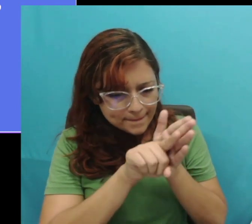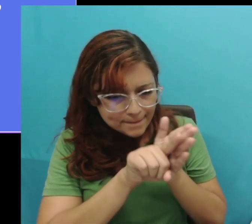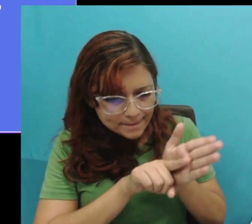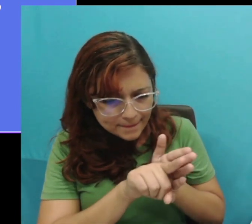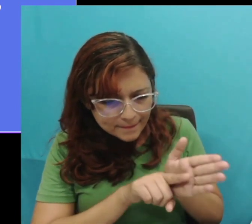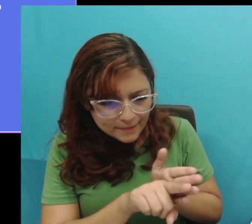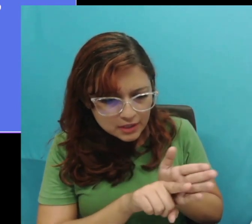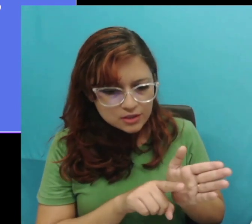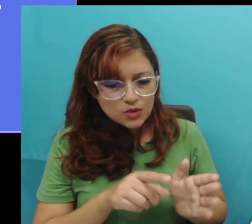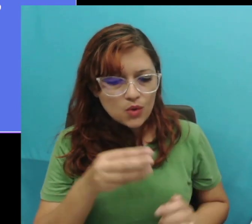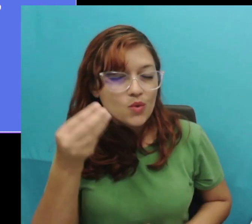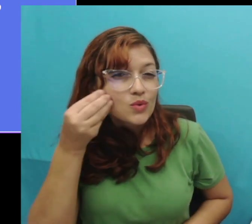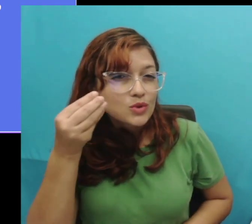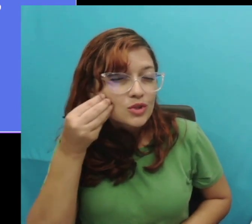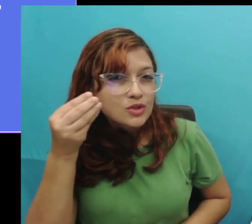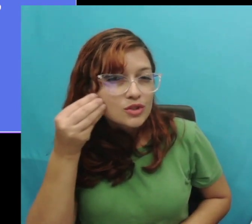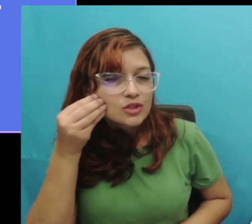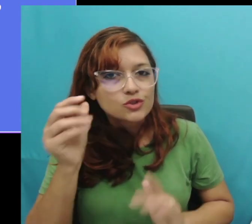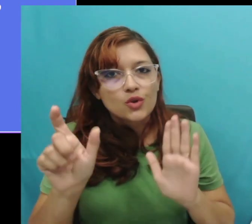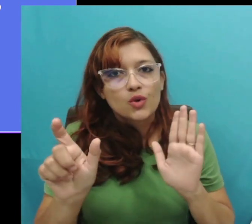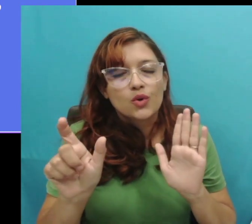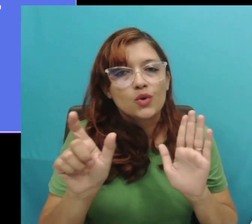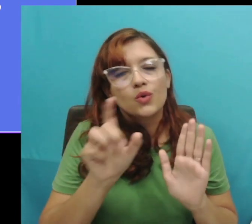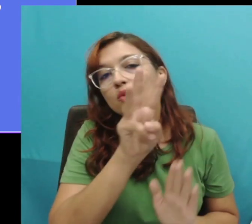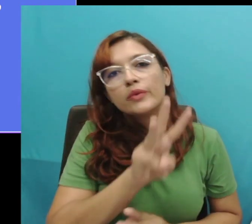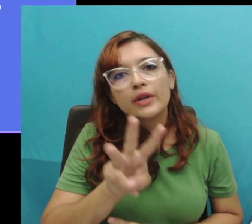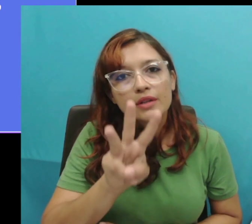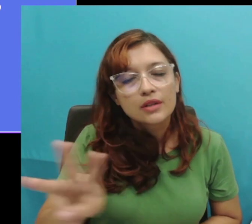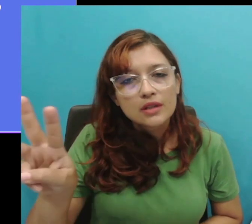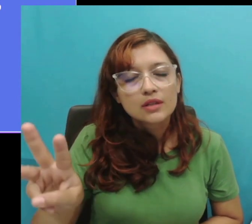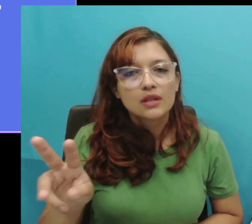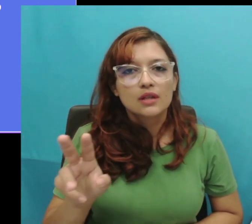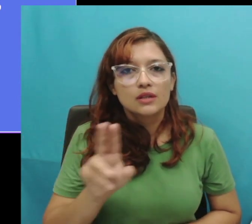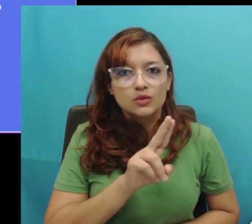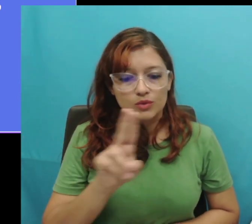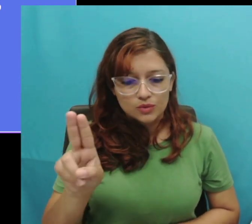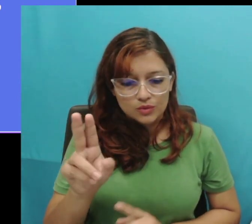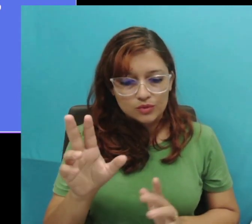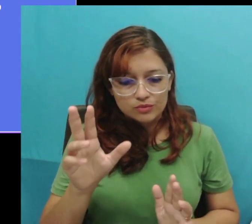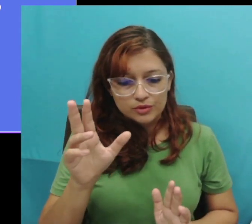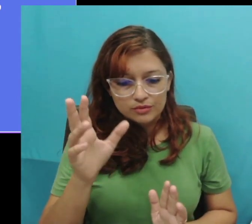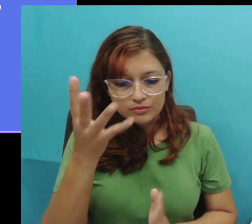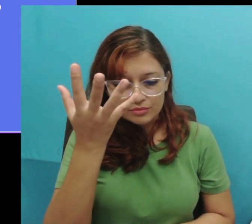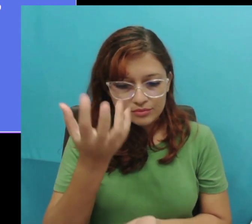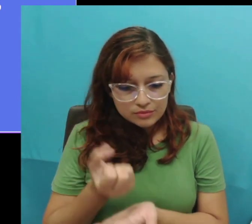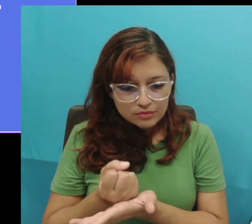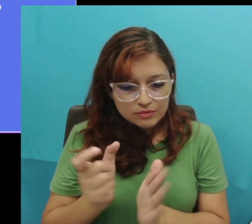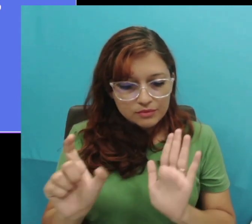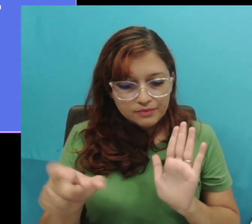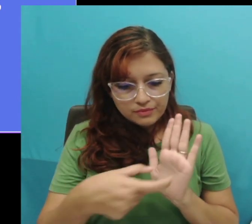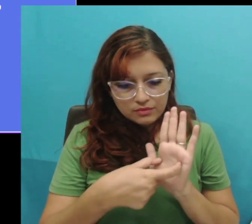em 2005 a respeito do uso do software FET